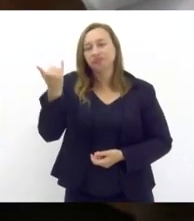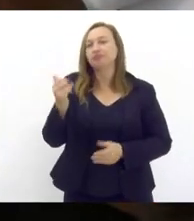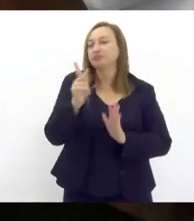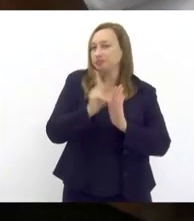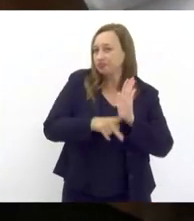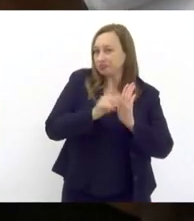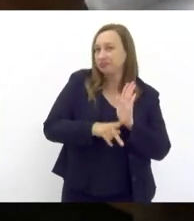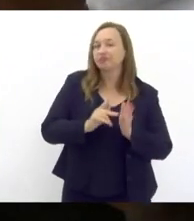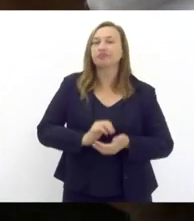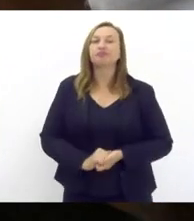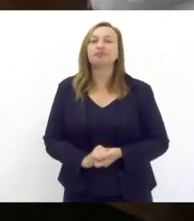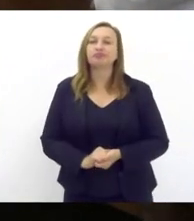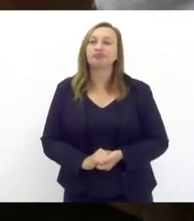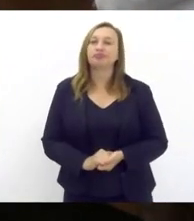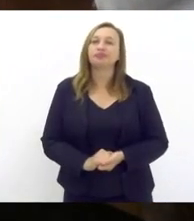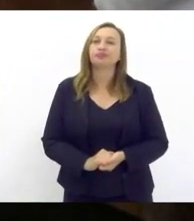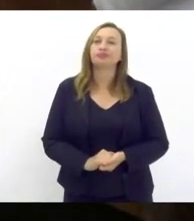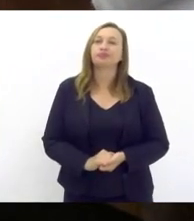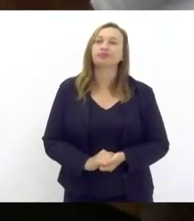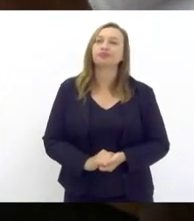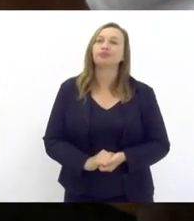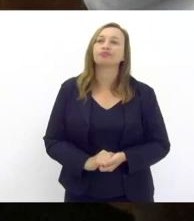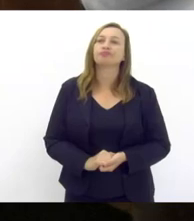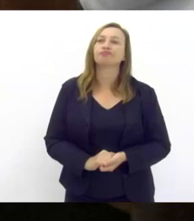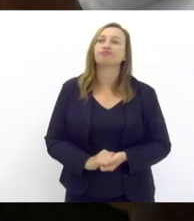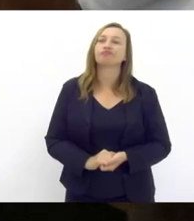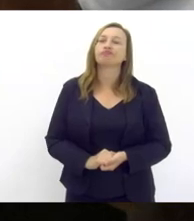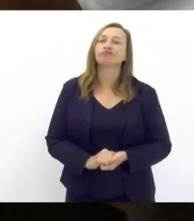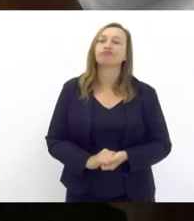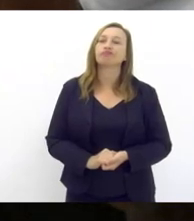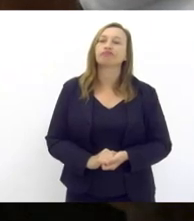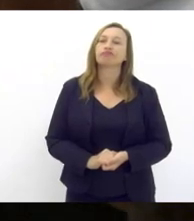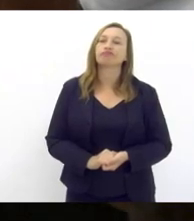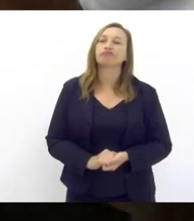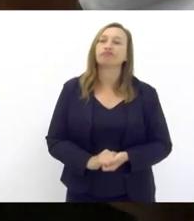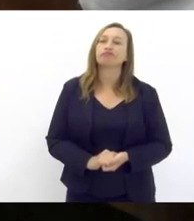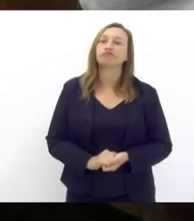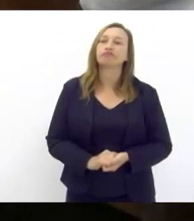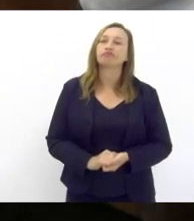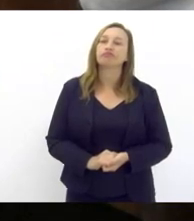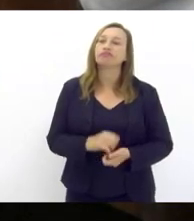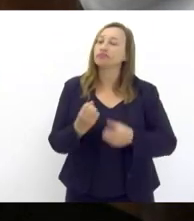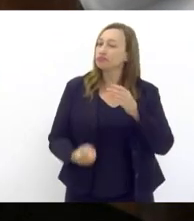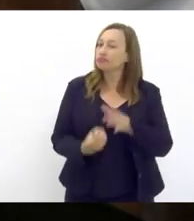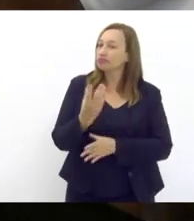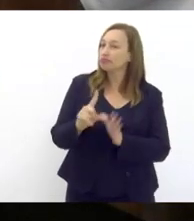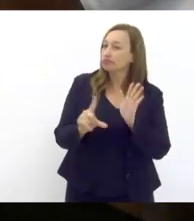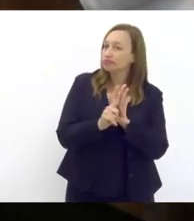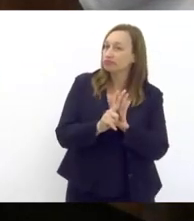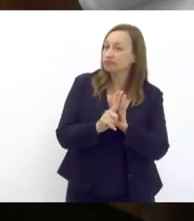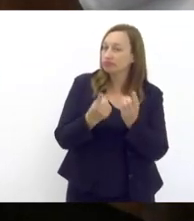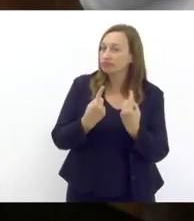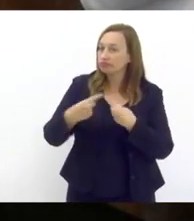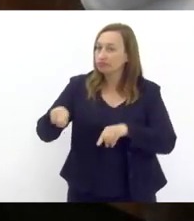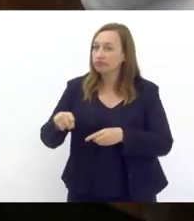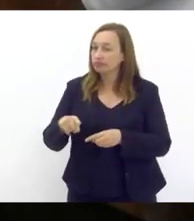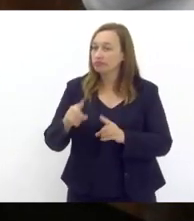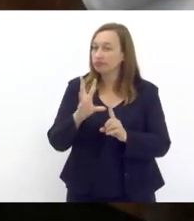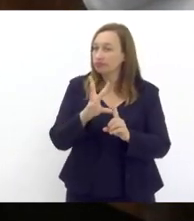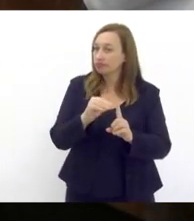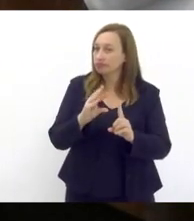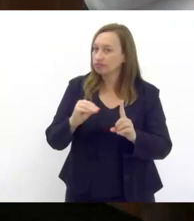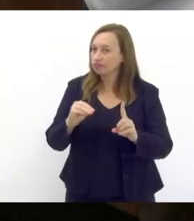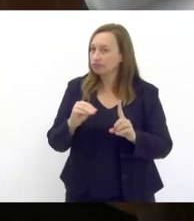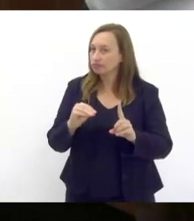projeto, eu mencionei lá atrás que nós fizemos uma lei para combater o assédio sexual